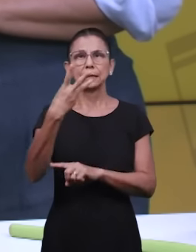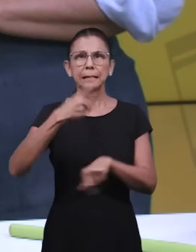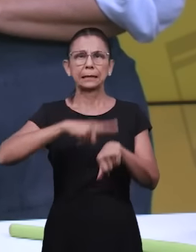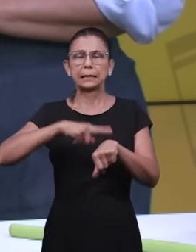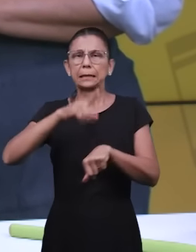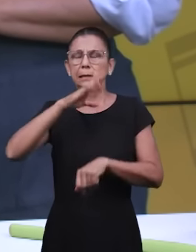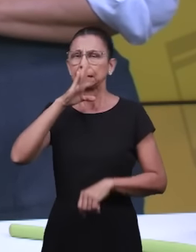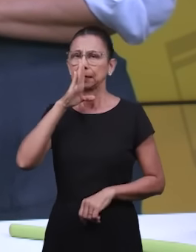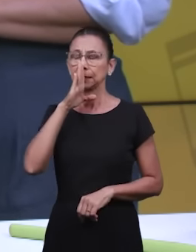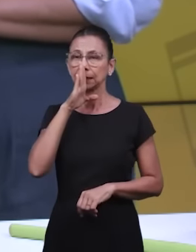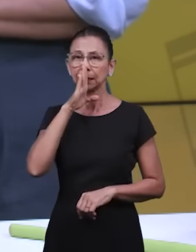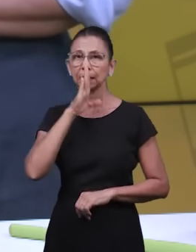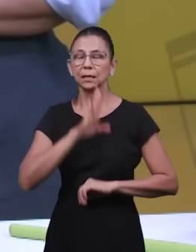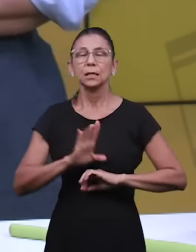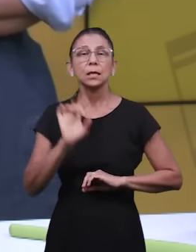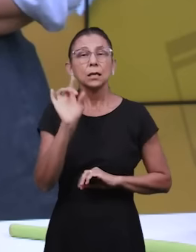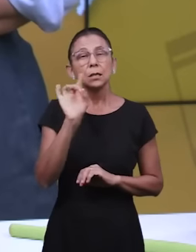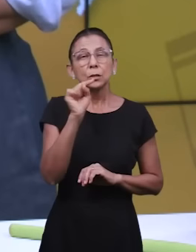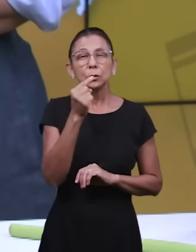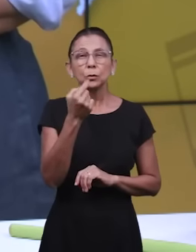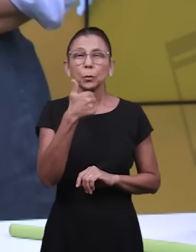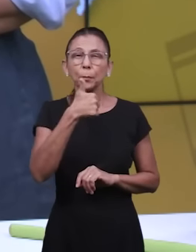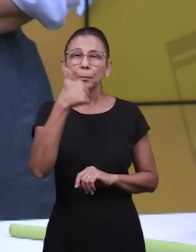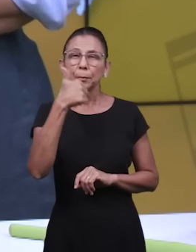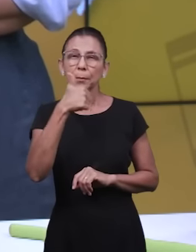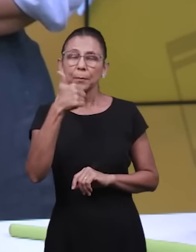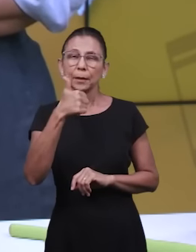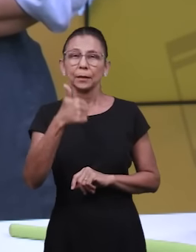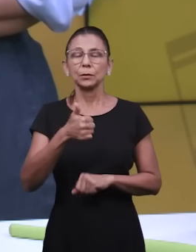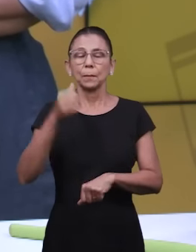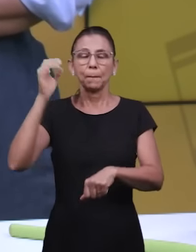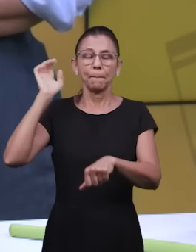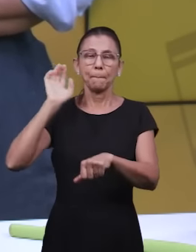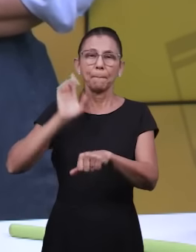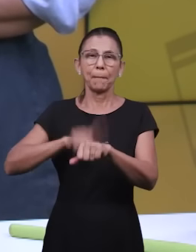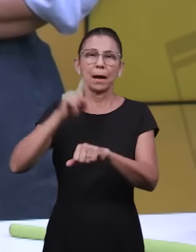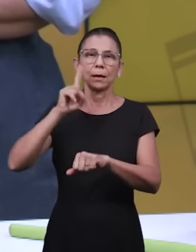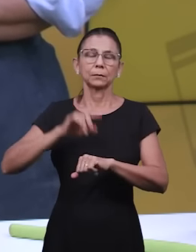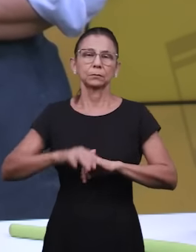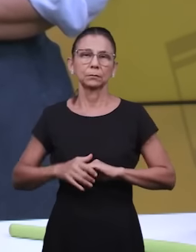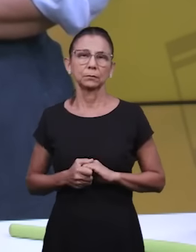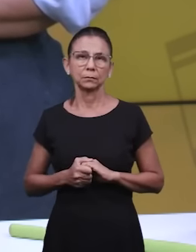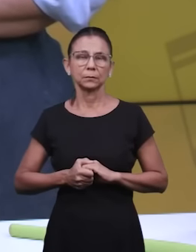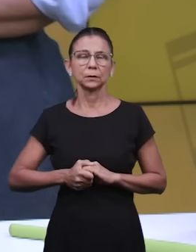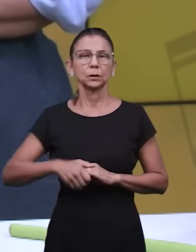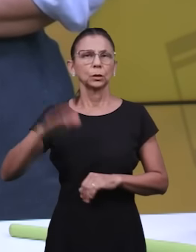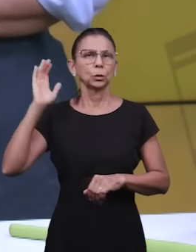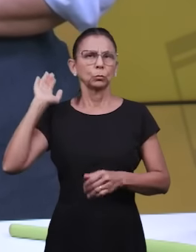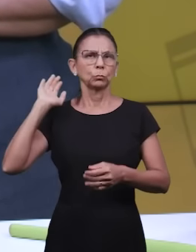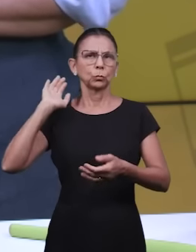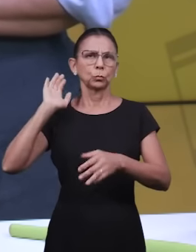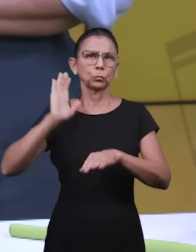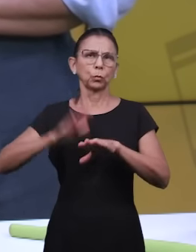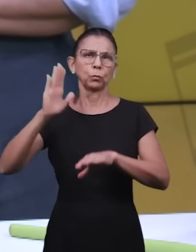no silêncio. Só no primeiro tempo que vai bater. Então vai ficar